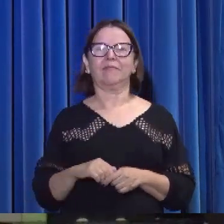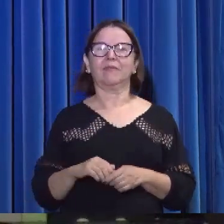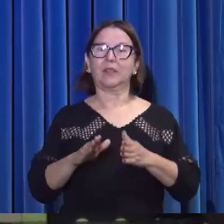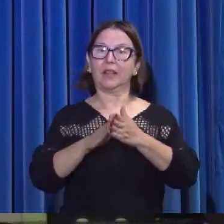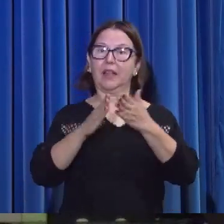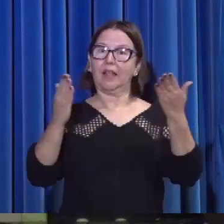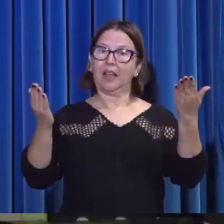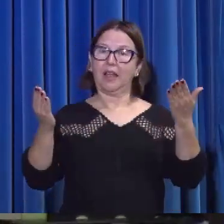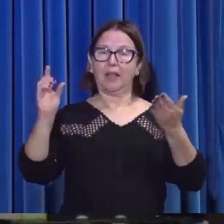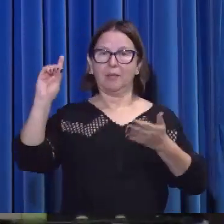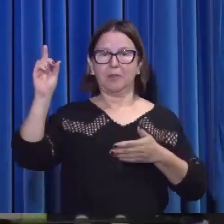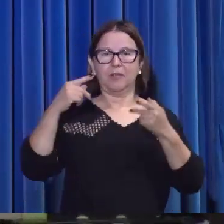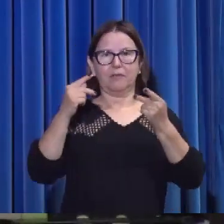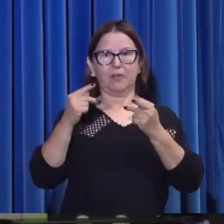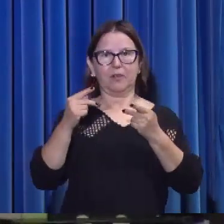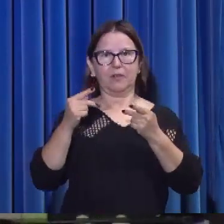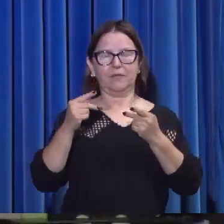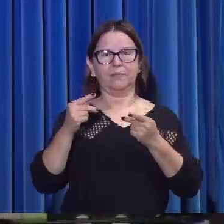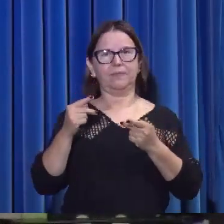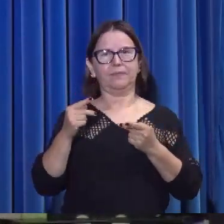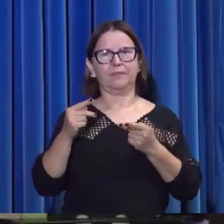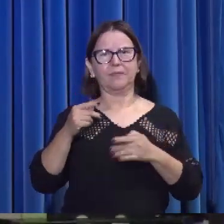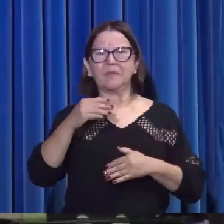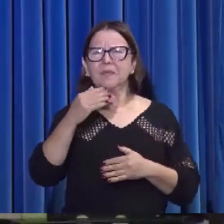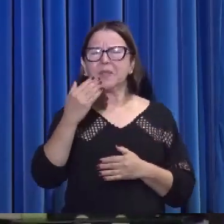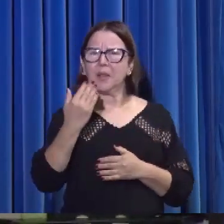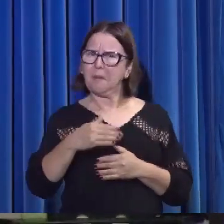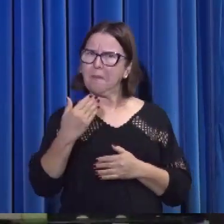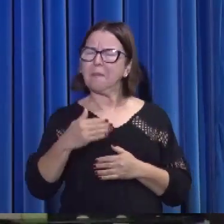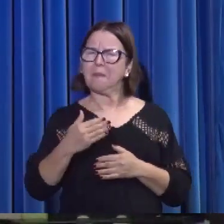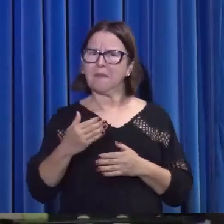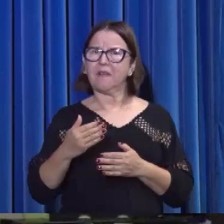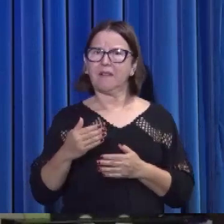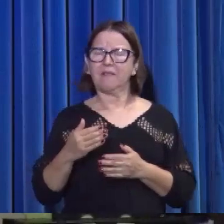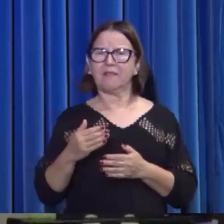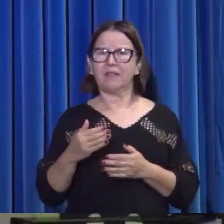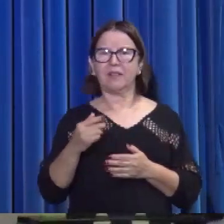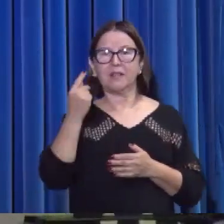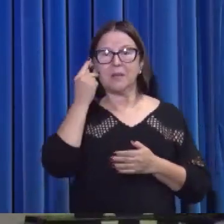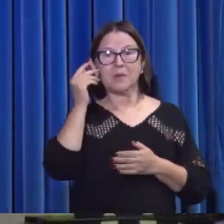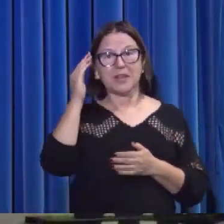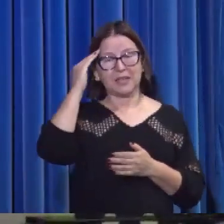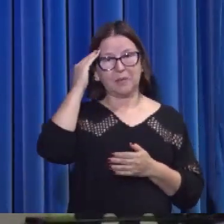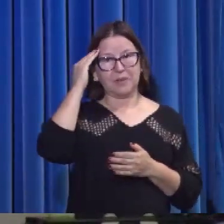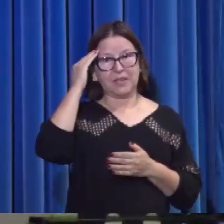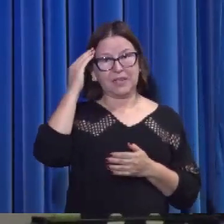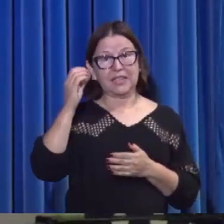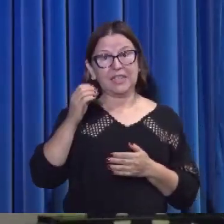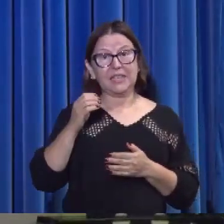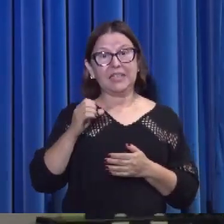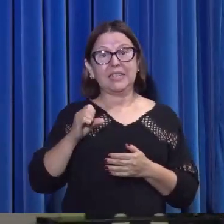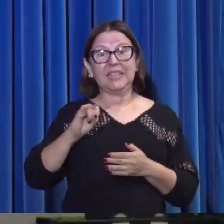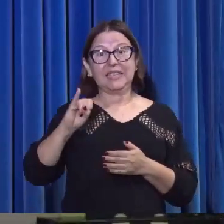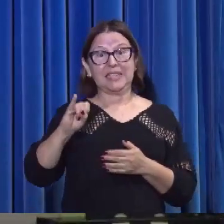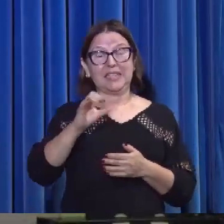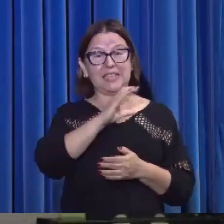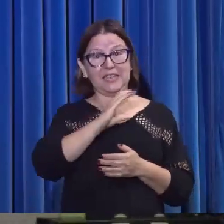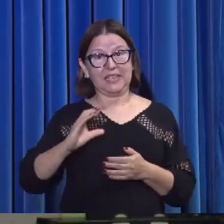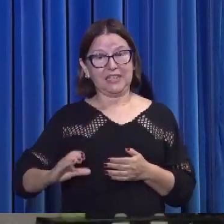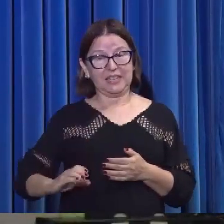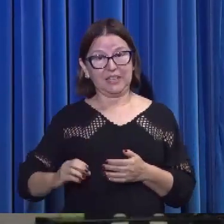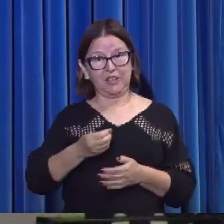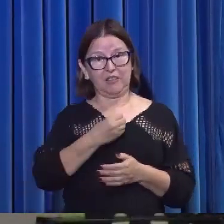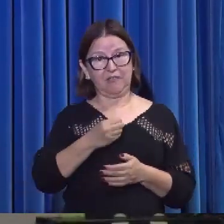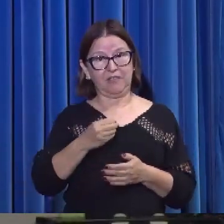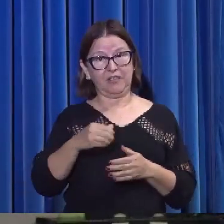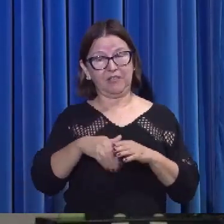assim: examinai-vos a vós mesmos, provai-vos, para saber se realmente Cristo está em vós, se não é que vocês já estão